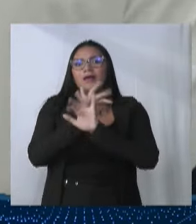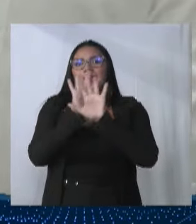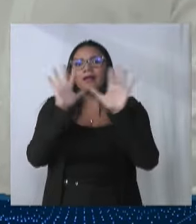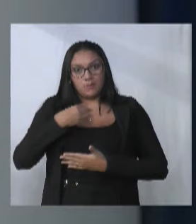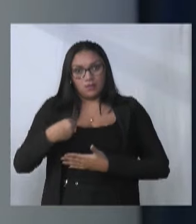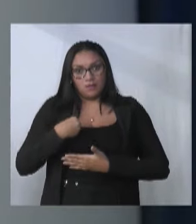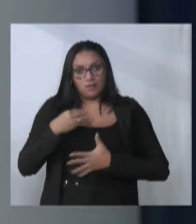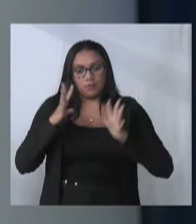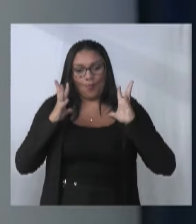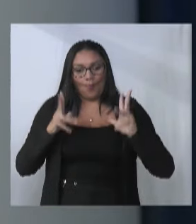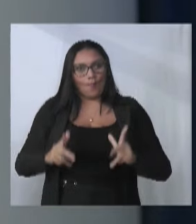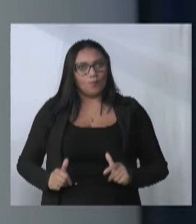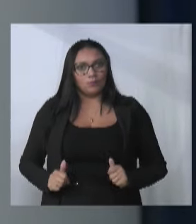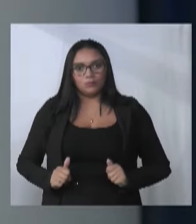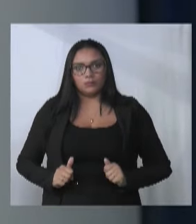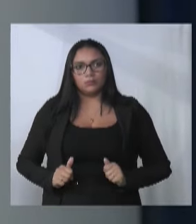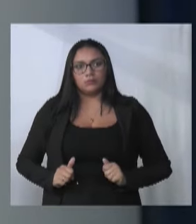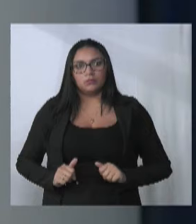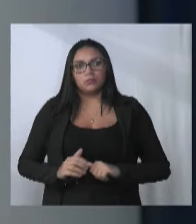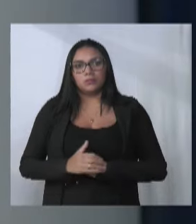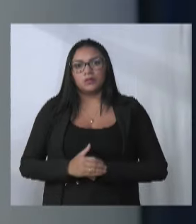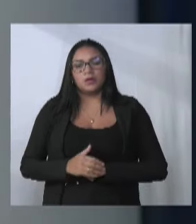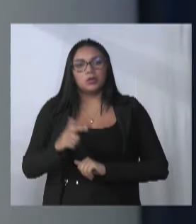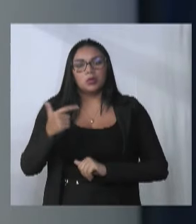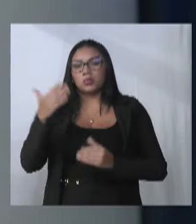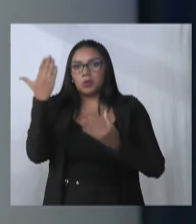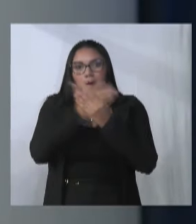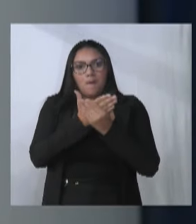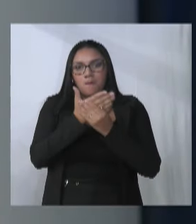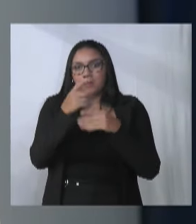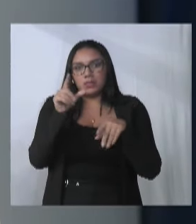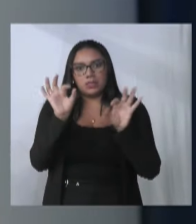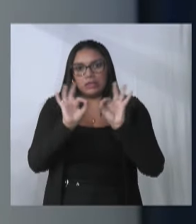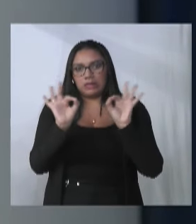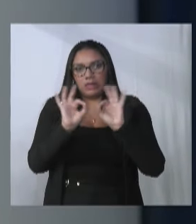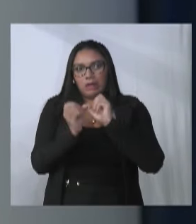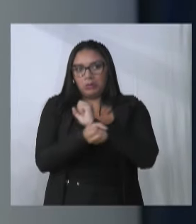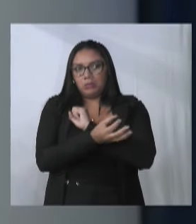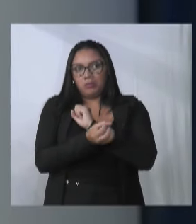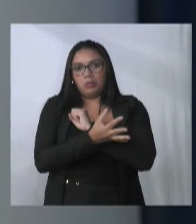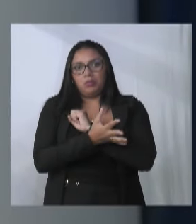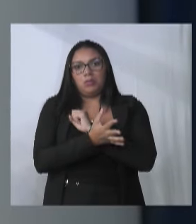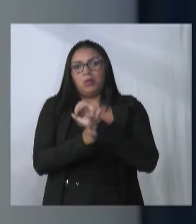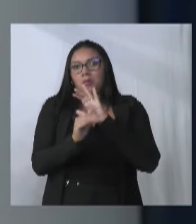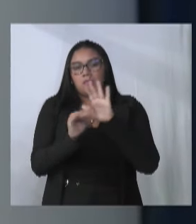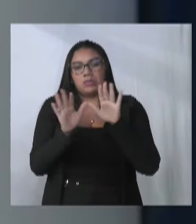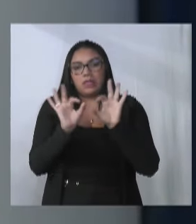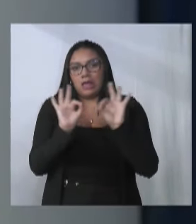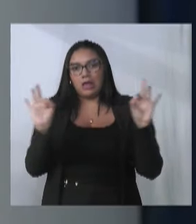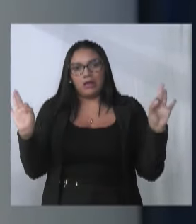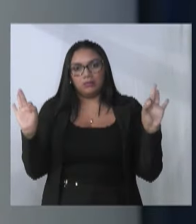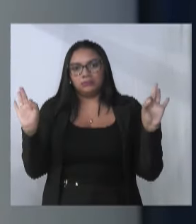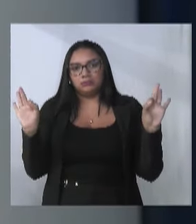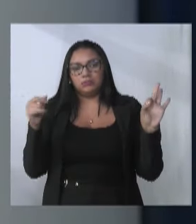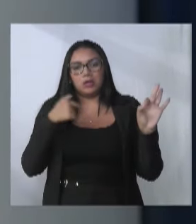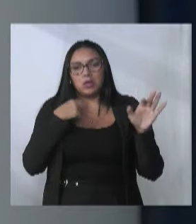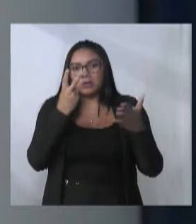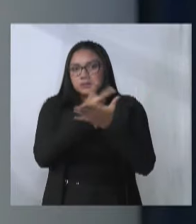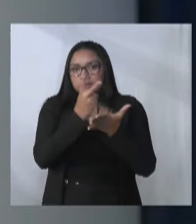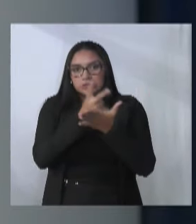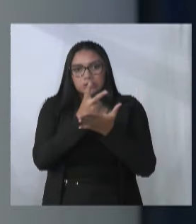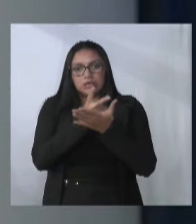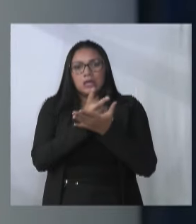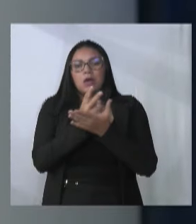corrupção? Não respondo a processos nenhum de corrupção. E por onde passei, cuidei com muito